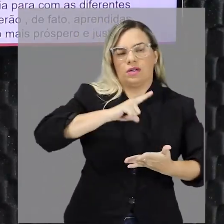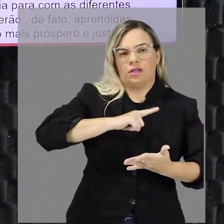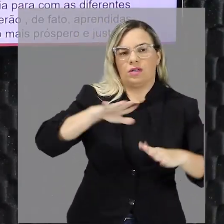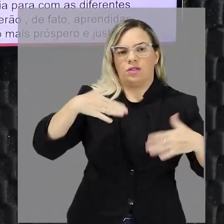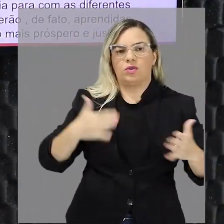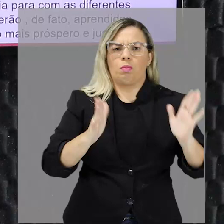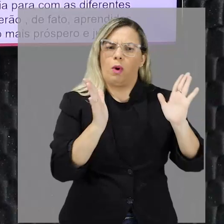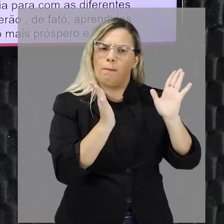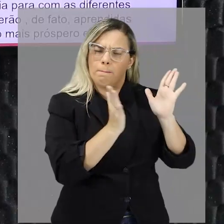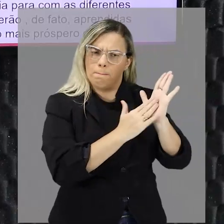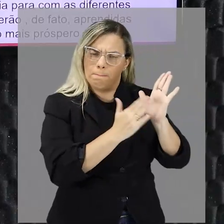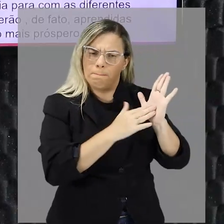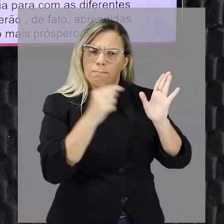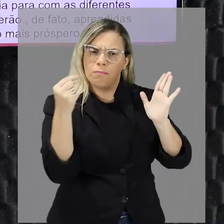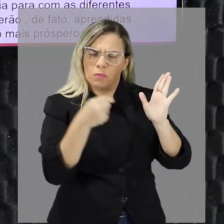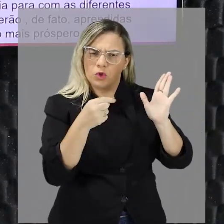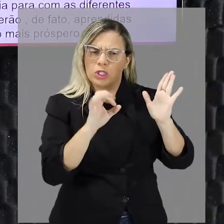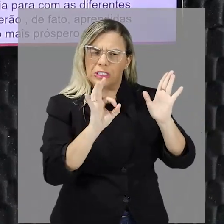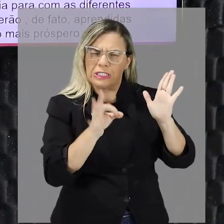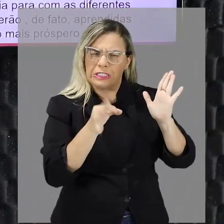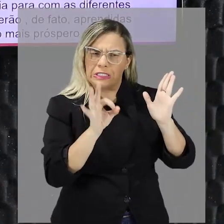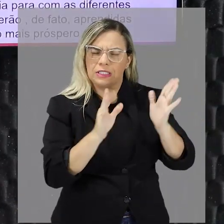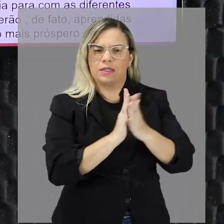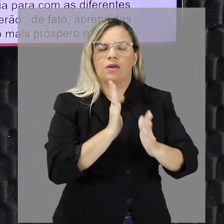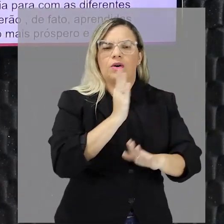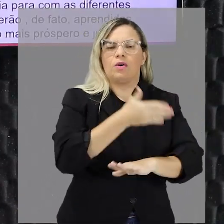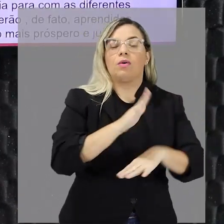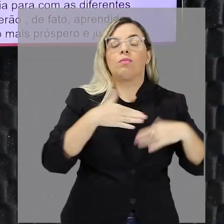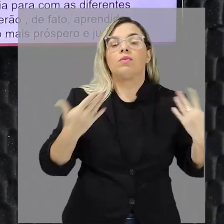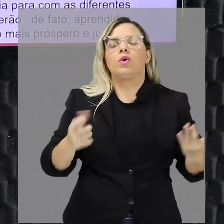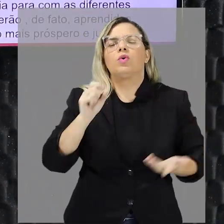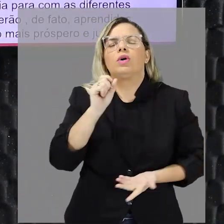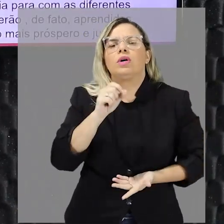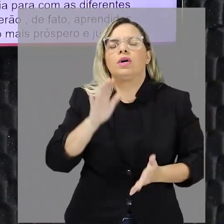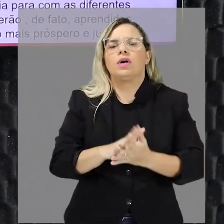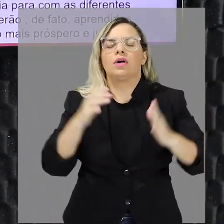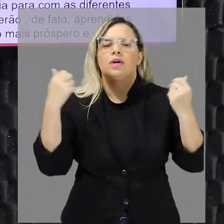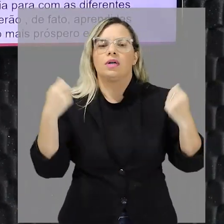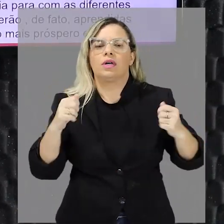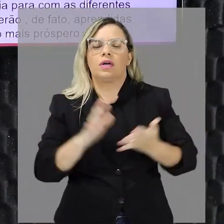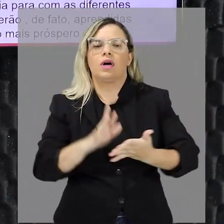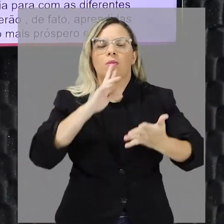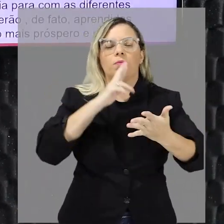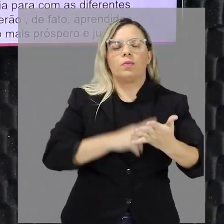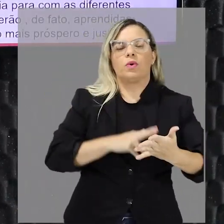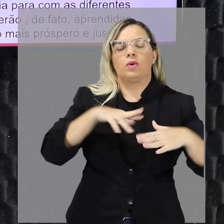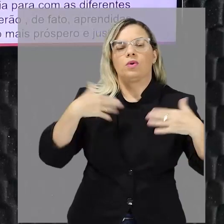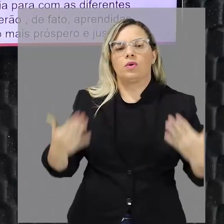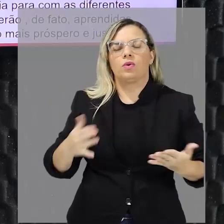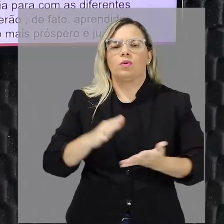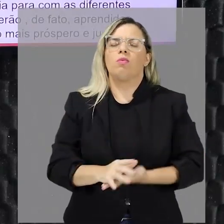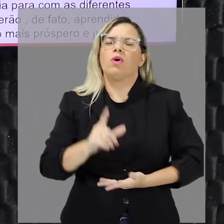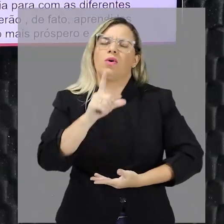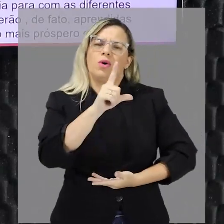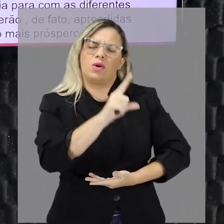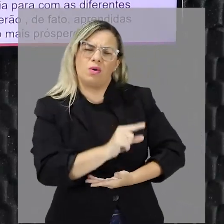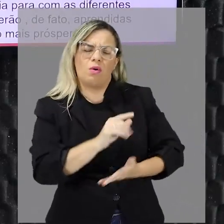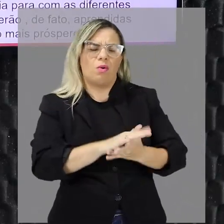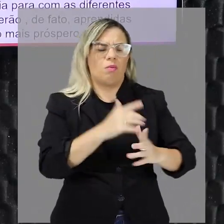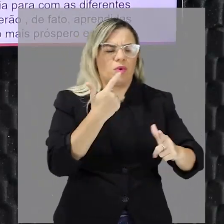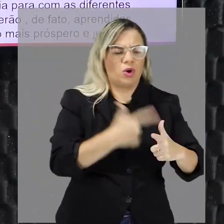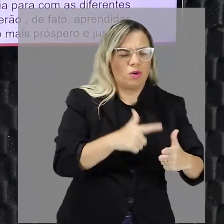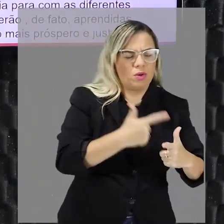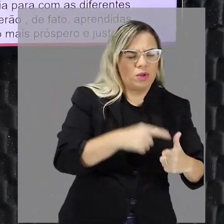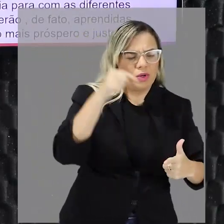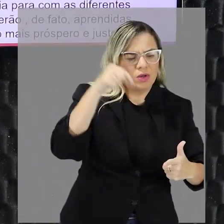uma proposta de intervenção. E o que é essa proposta de intervenção? Você precisa responder um pouco sobre o problema.